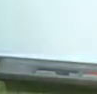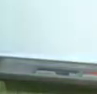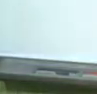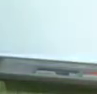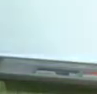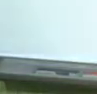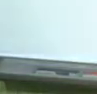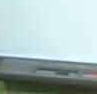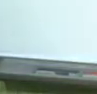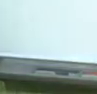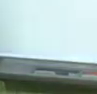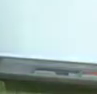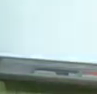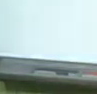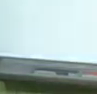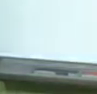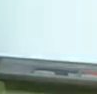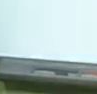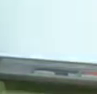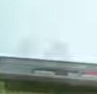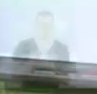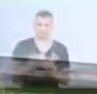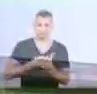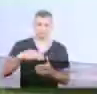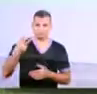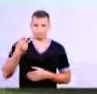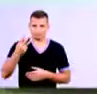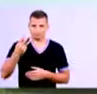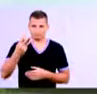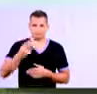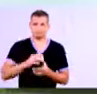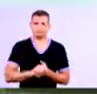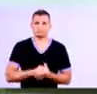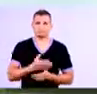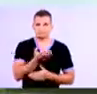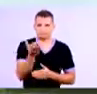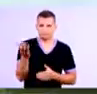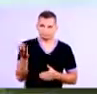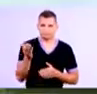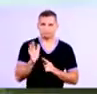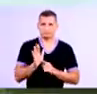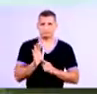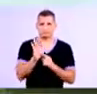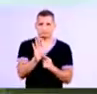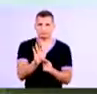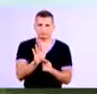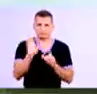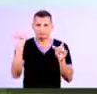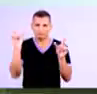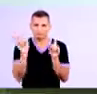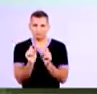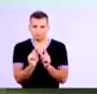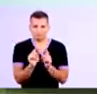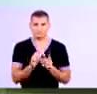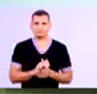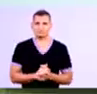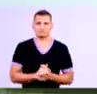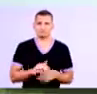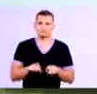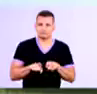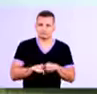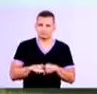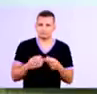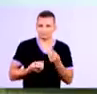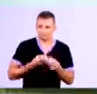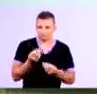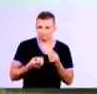dessas nossas três aulas e trazer para vocês esse resumo em preparação para a prova de